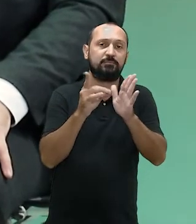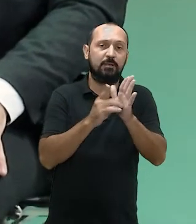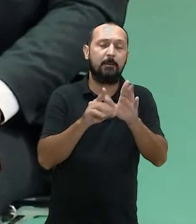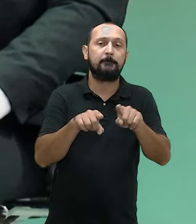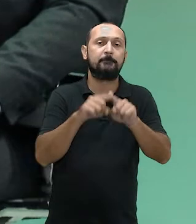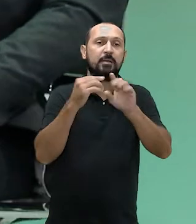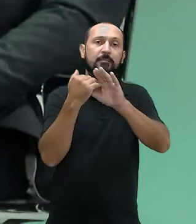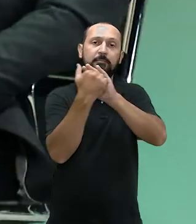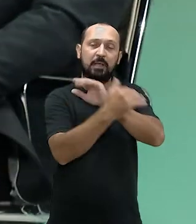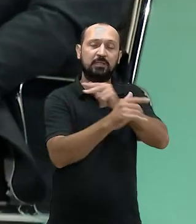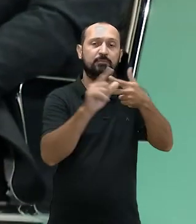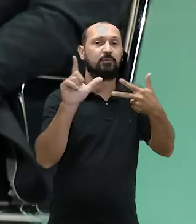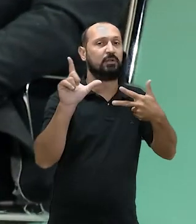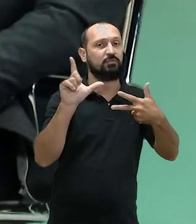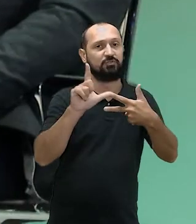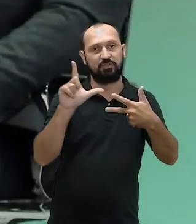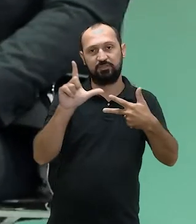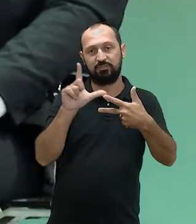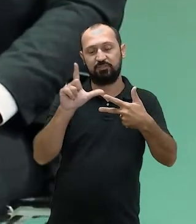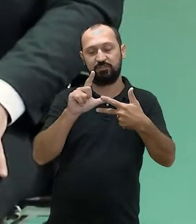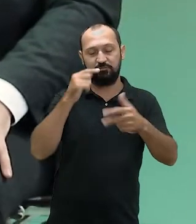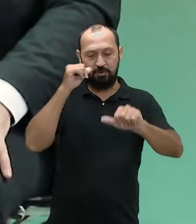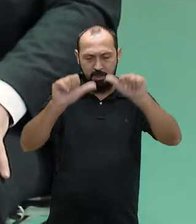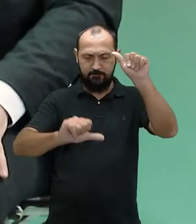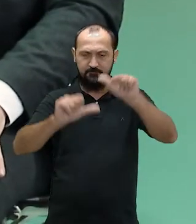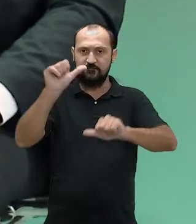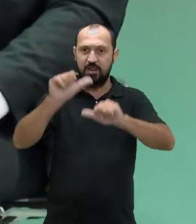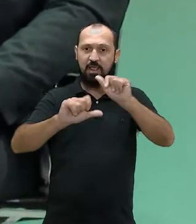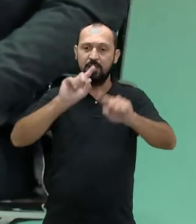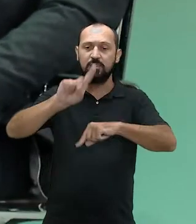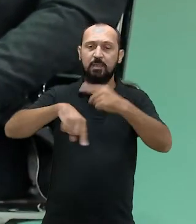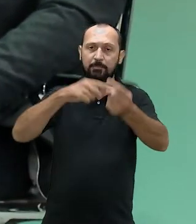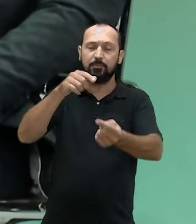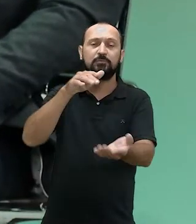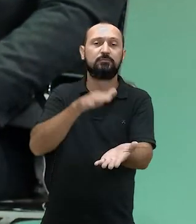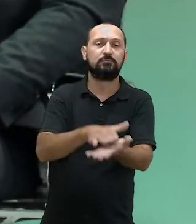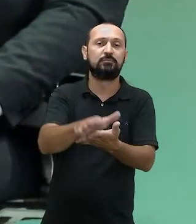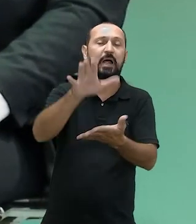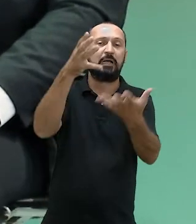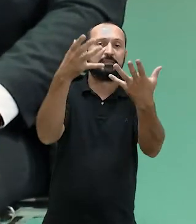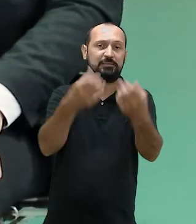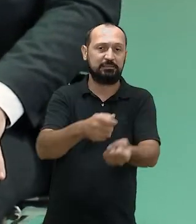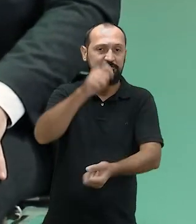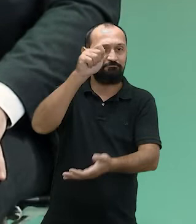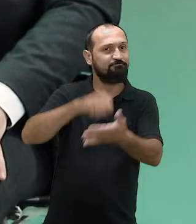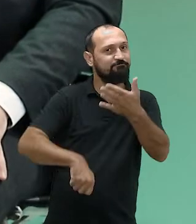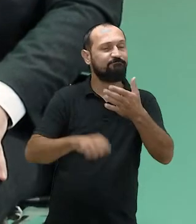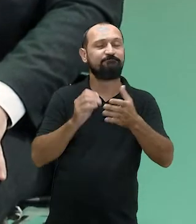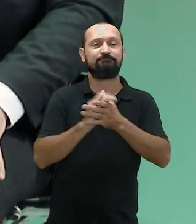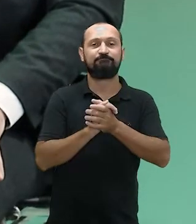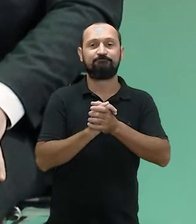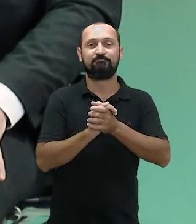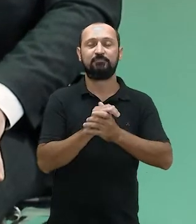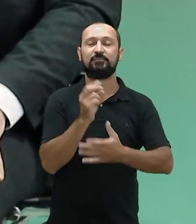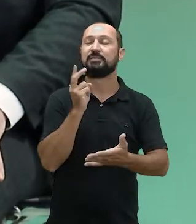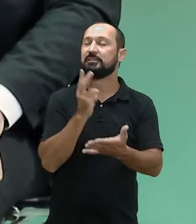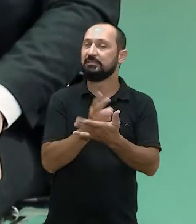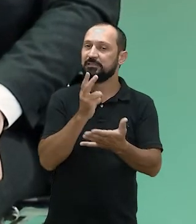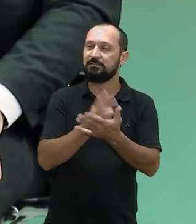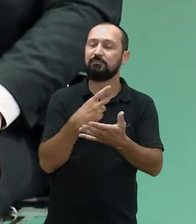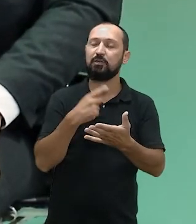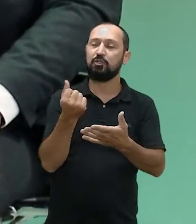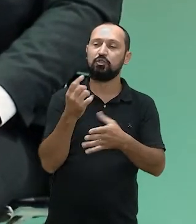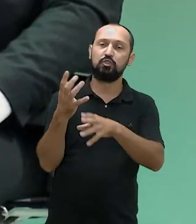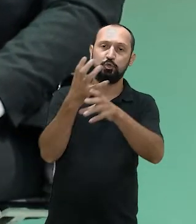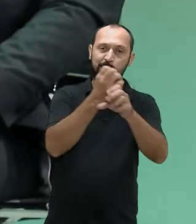decreto, ele deve ser encaminhado para o legislativo aprová-lo posteriormente. novamente volta em tudo